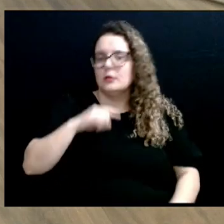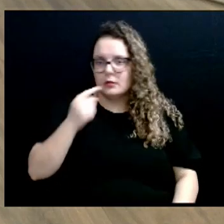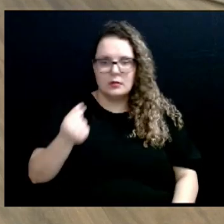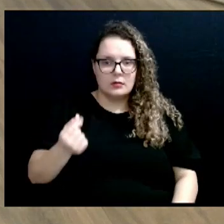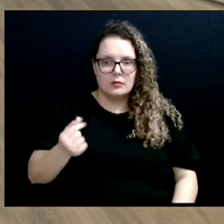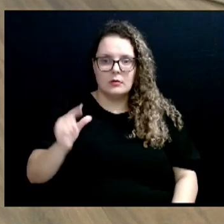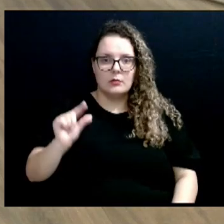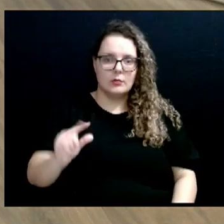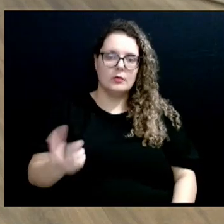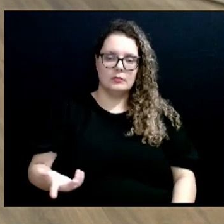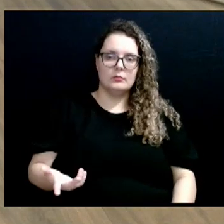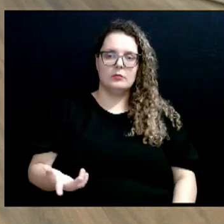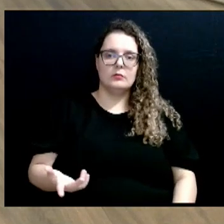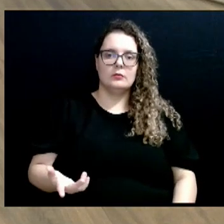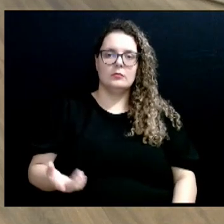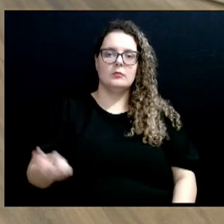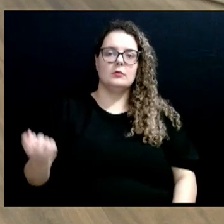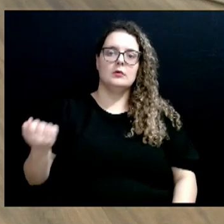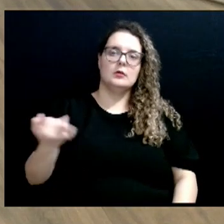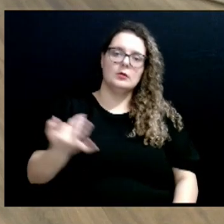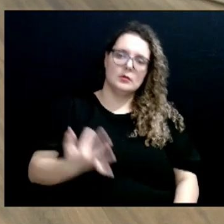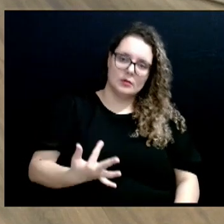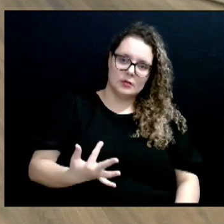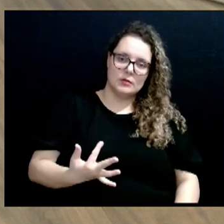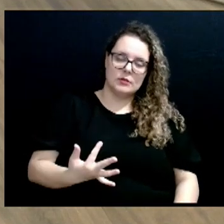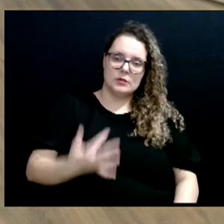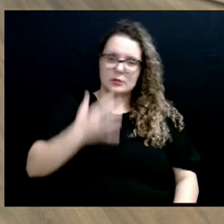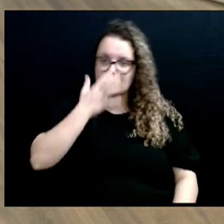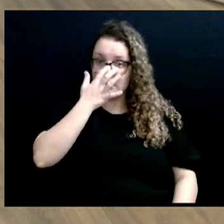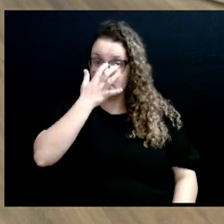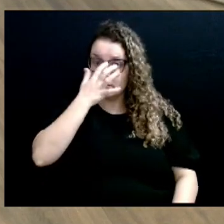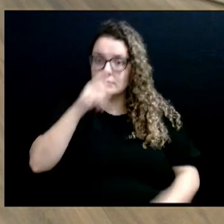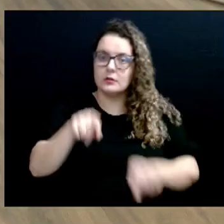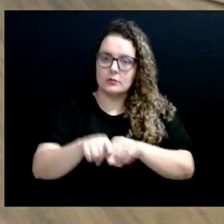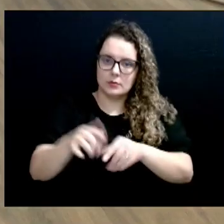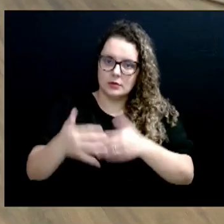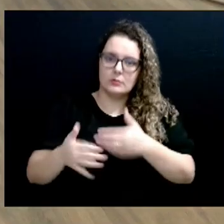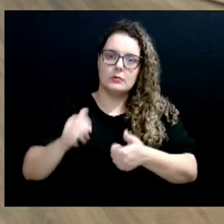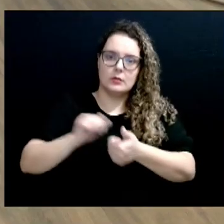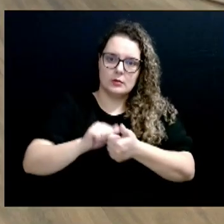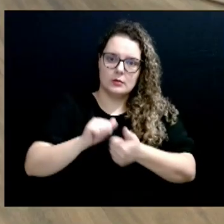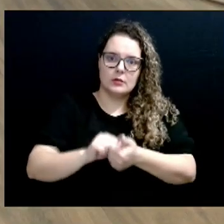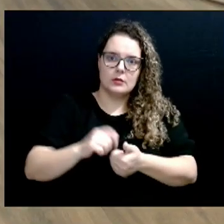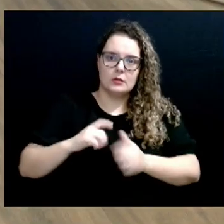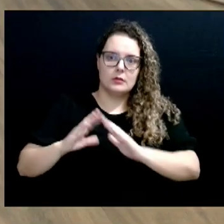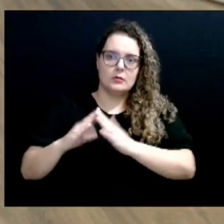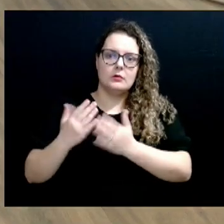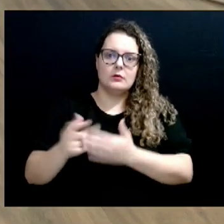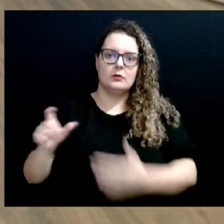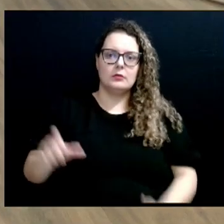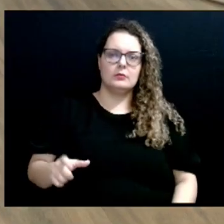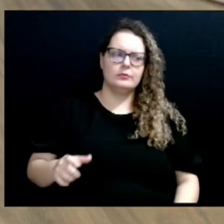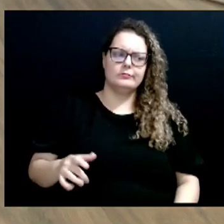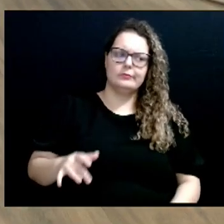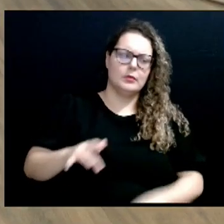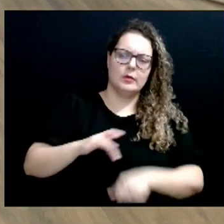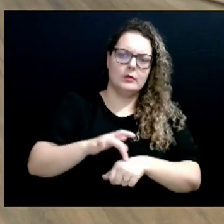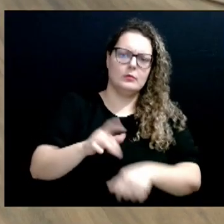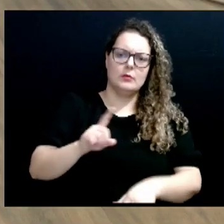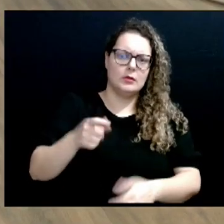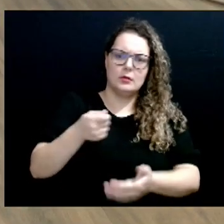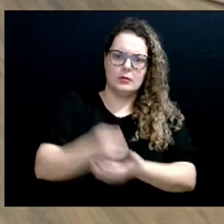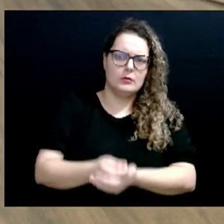na onde? Na quantidade. Isso também atrapalha a qualidade, porque tem autoescolas cobrando valores totalmente absurdos, que não cobram o custo de uma